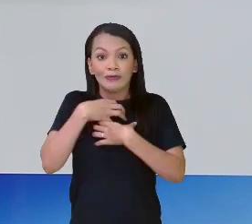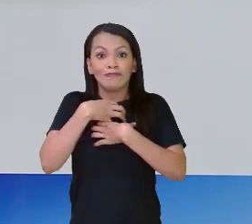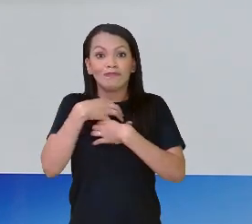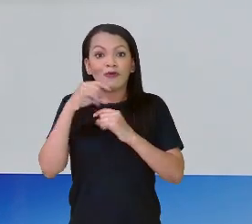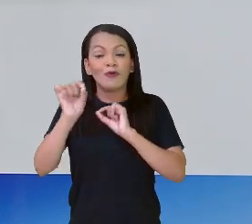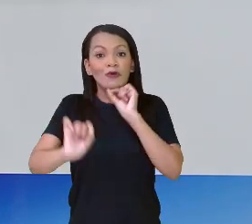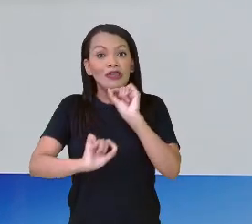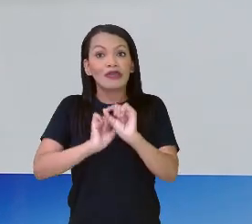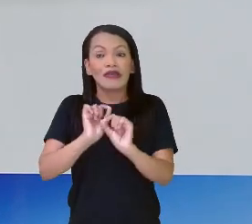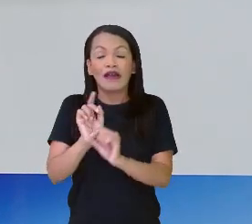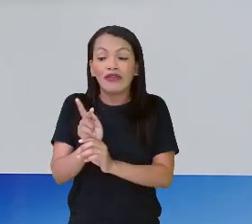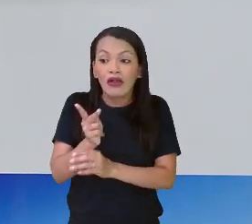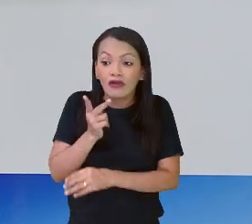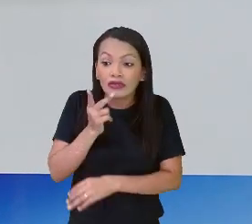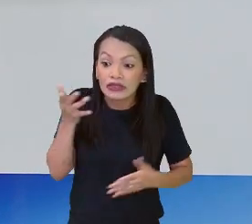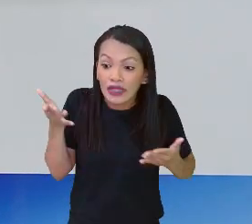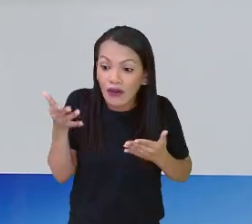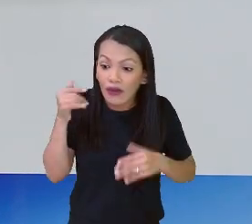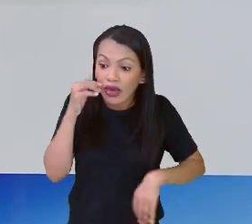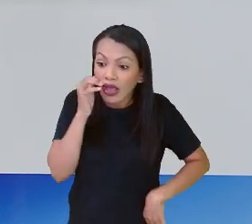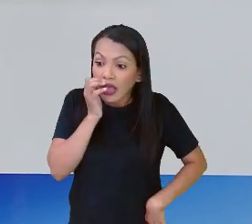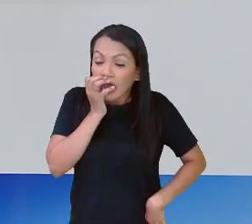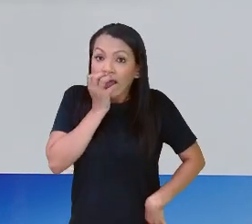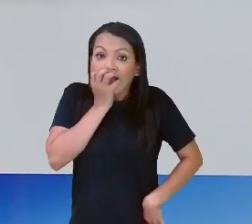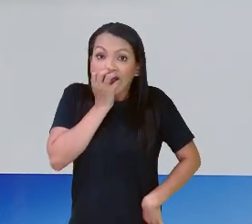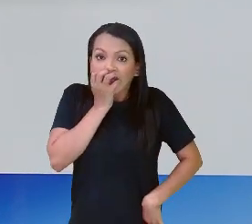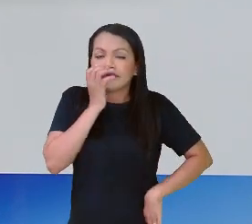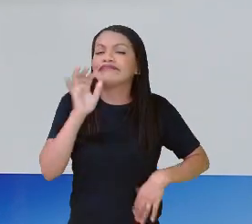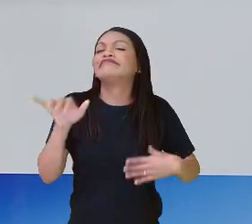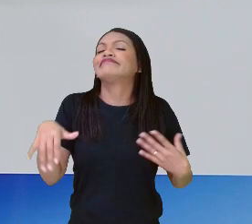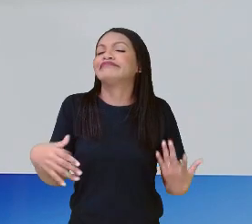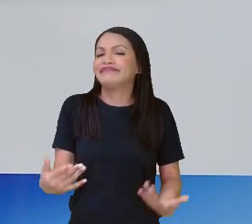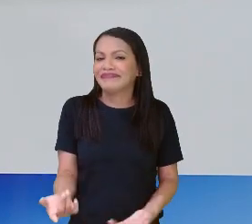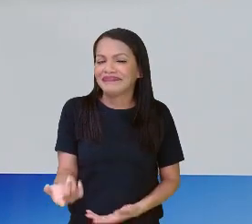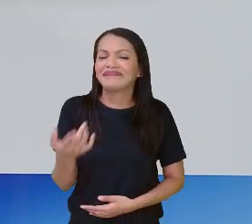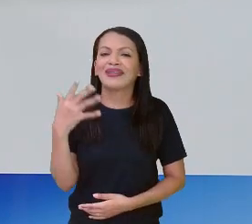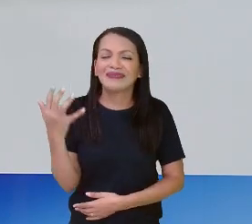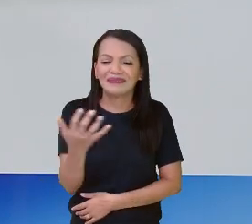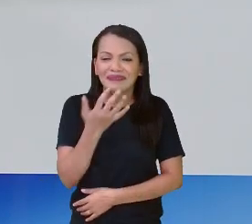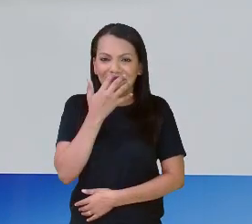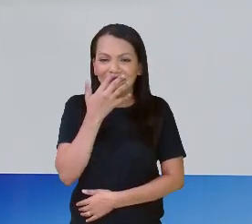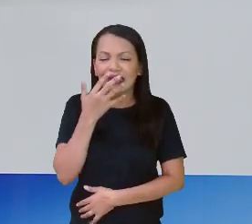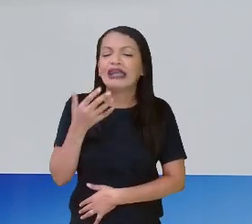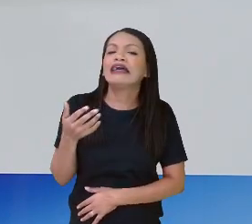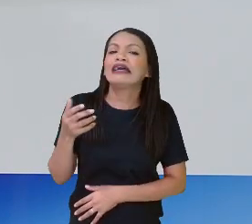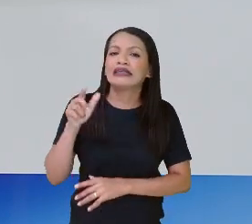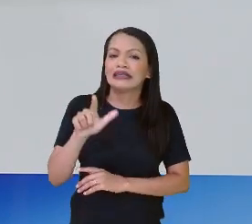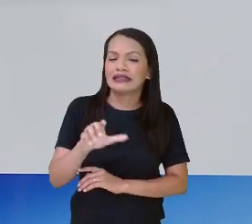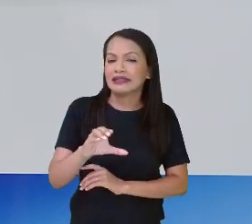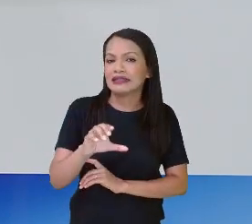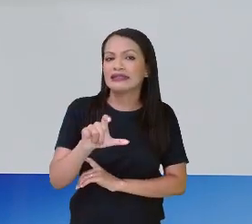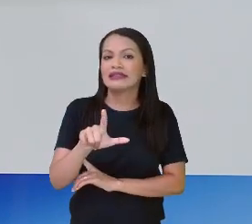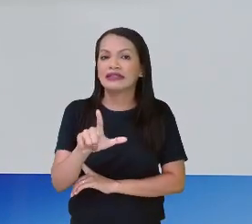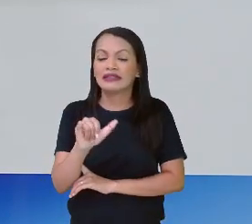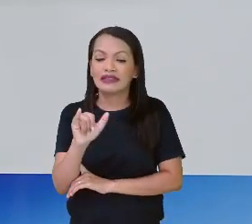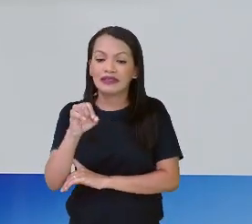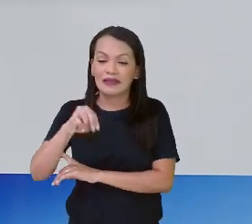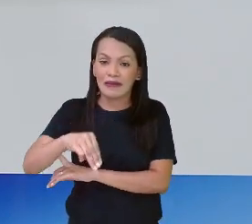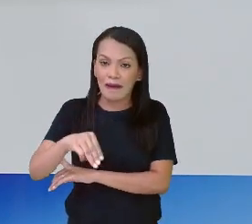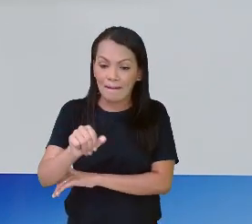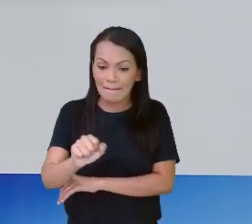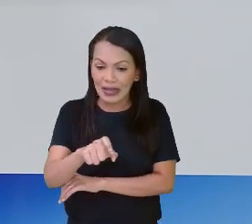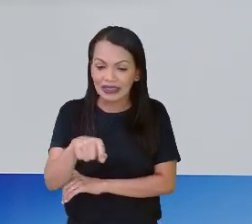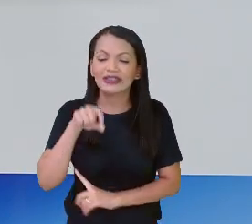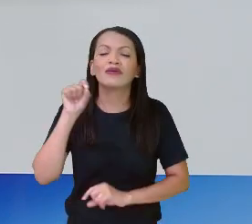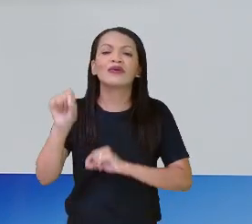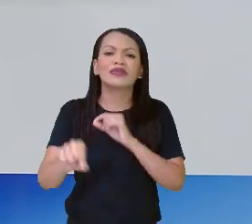que será que vai acontecer? Logo em seguida desse clímax já vai vir o desfecho, que é a